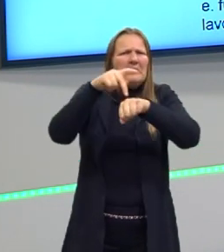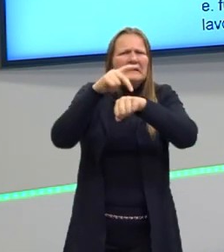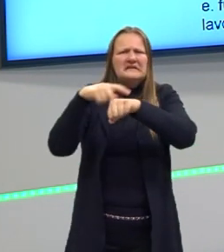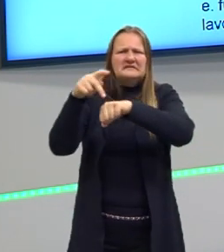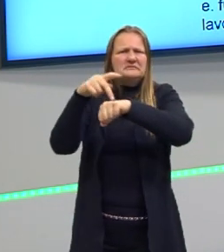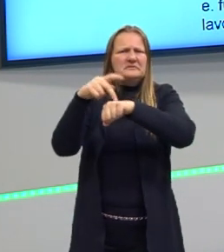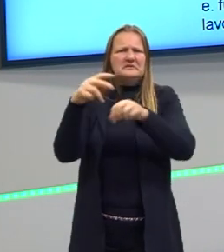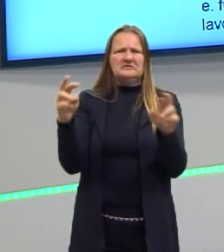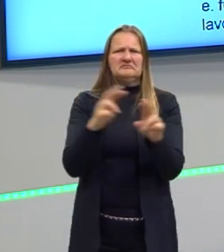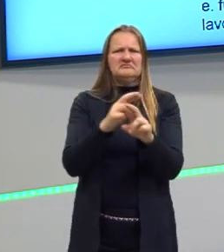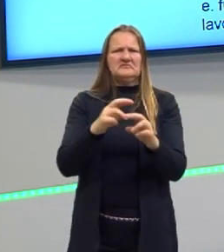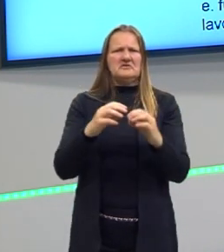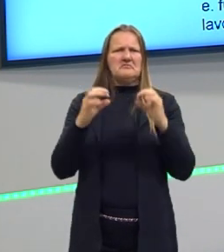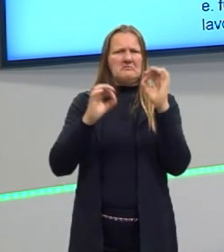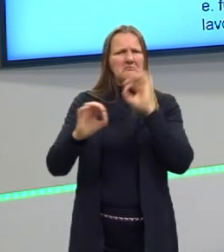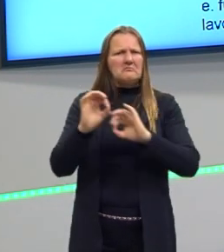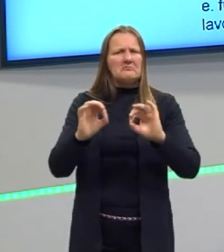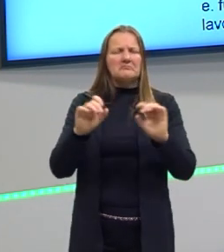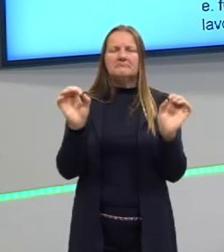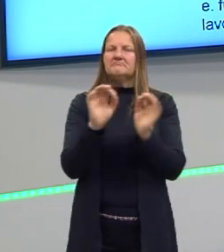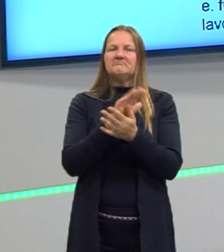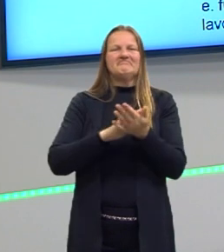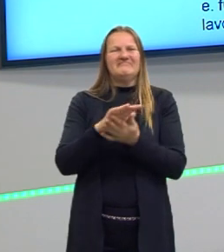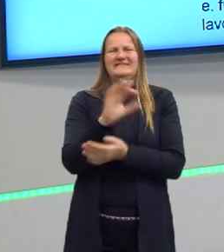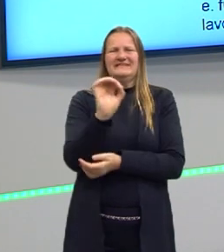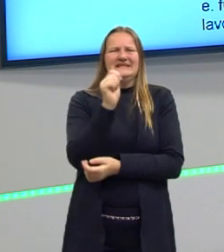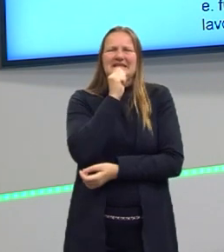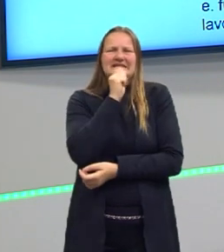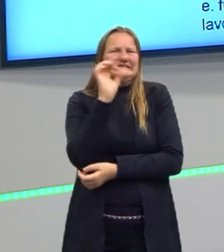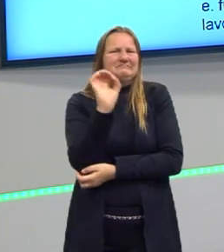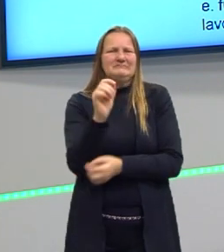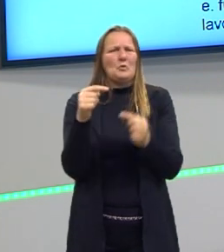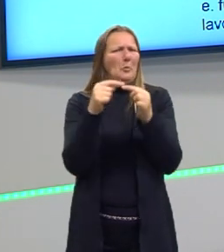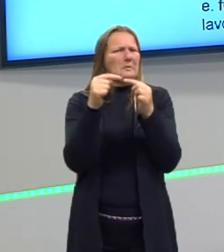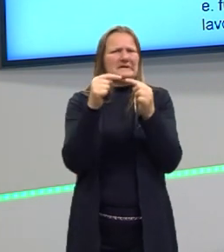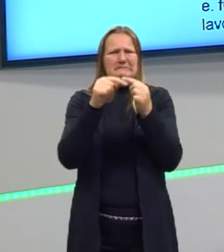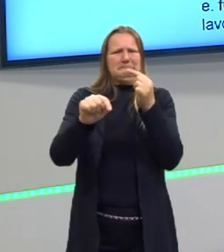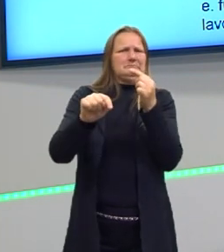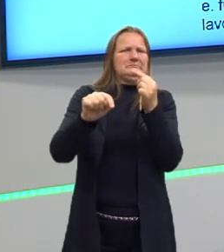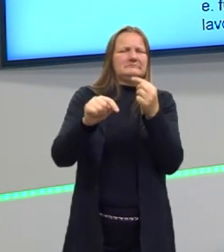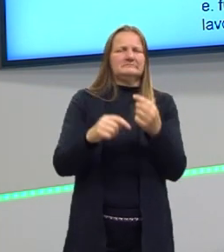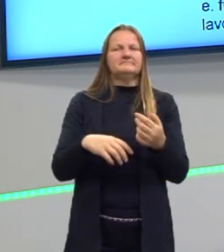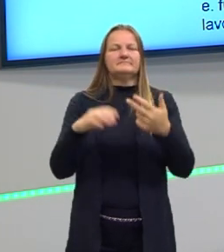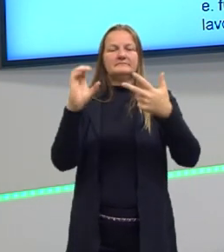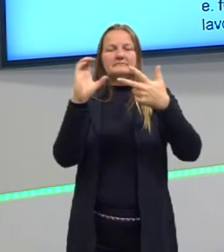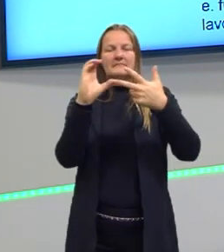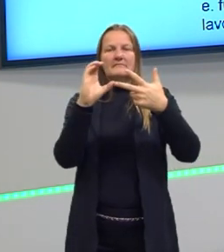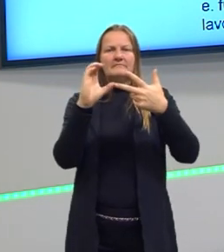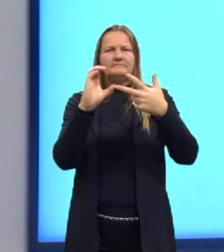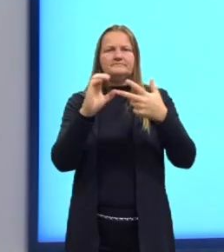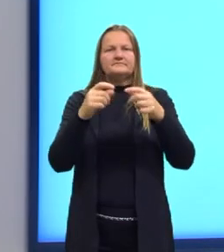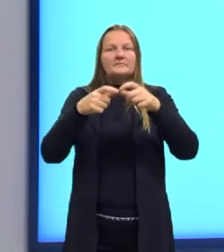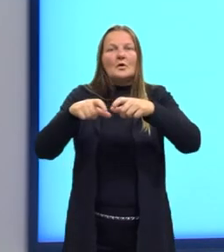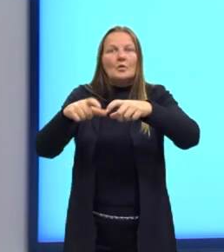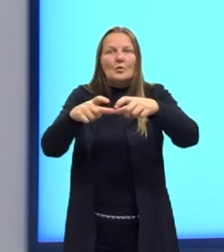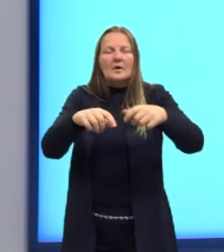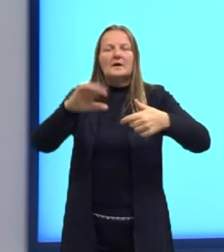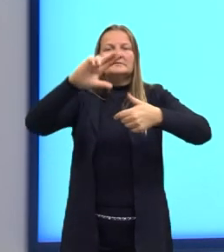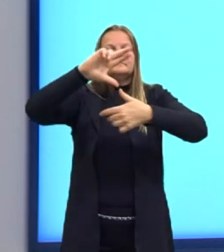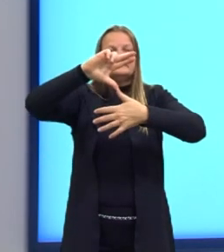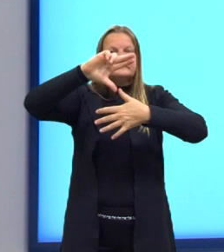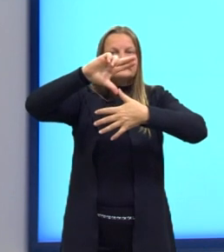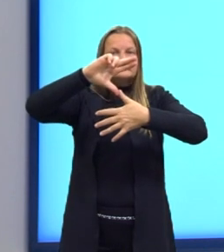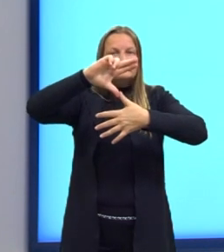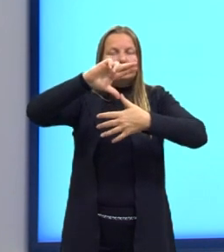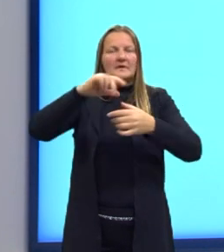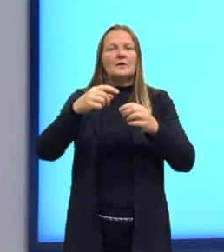a questão entre os países né não traça a questão diplomática apresenta no texto localidades da América